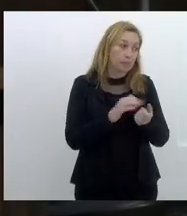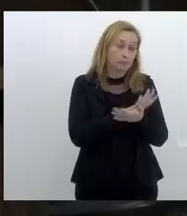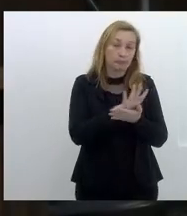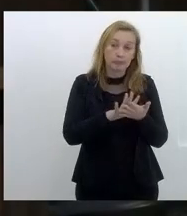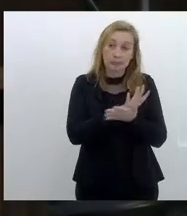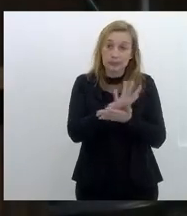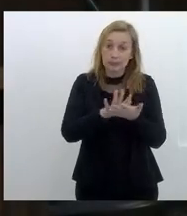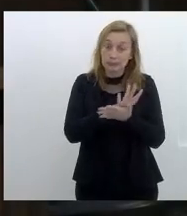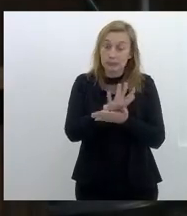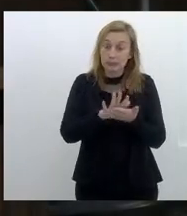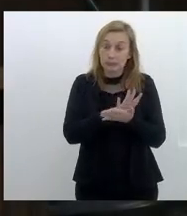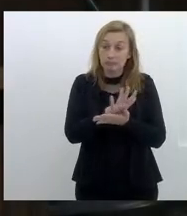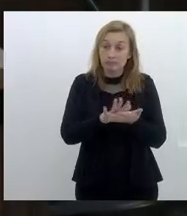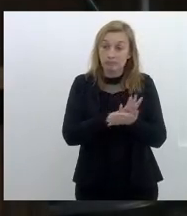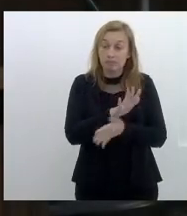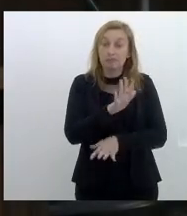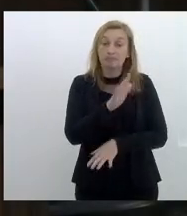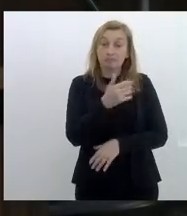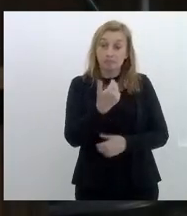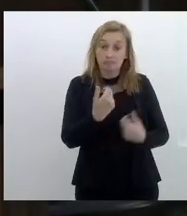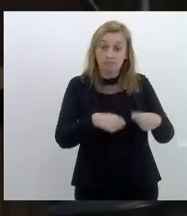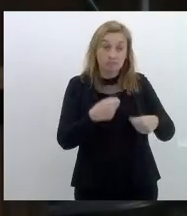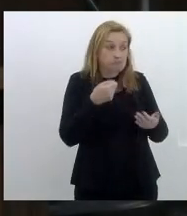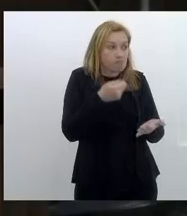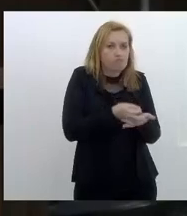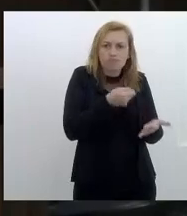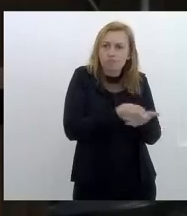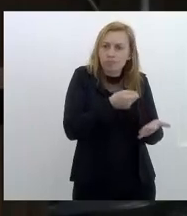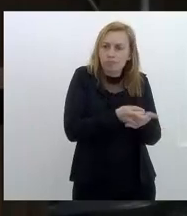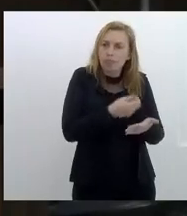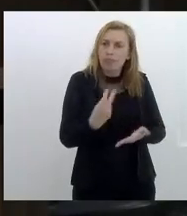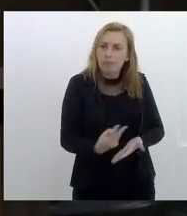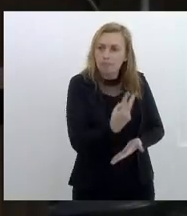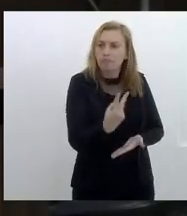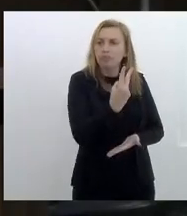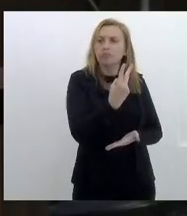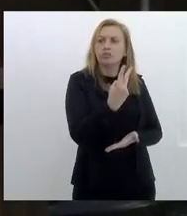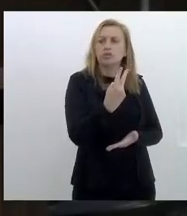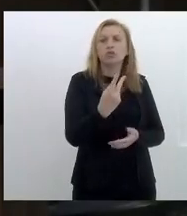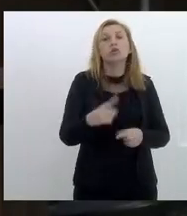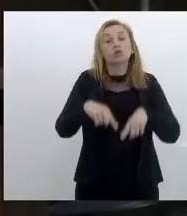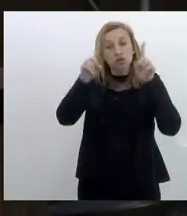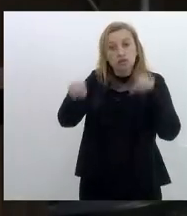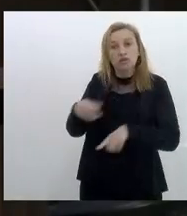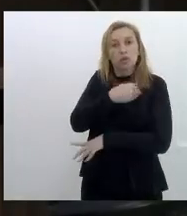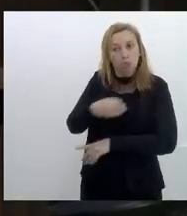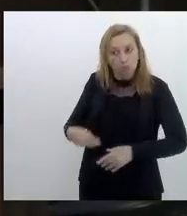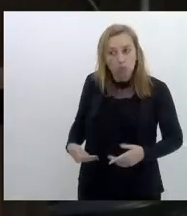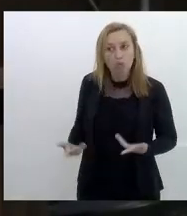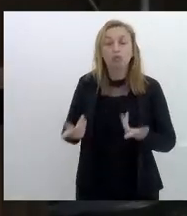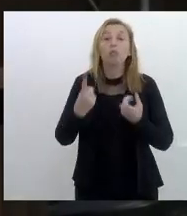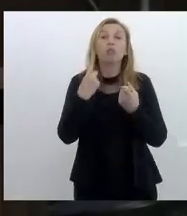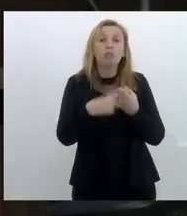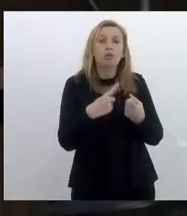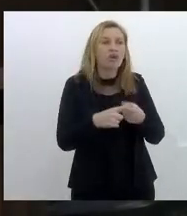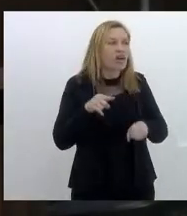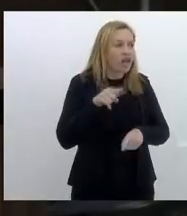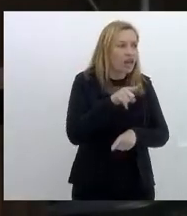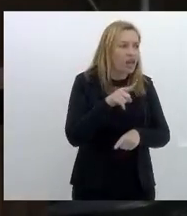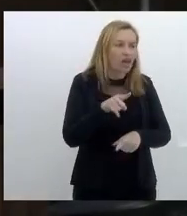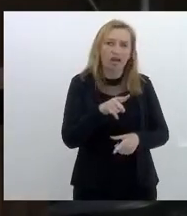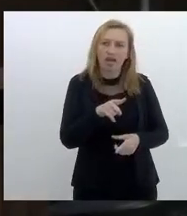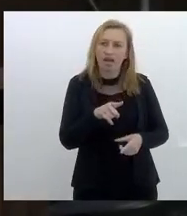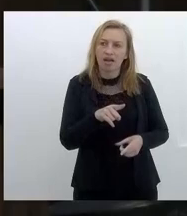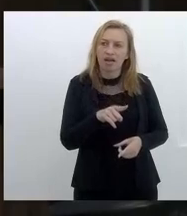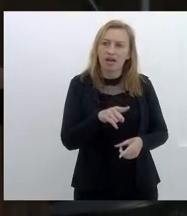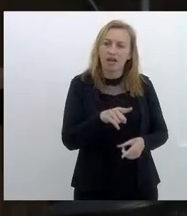alguma com aquilo que deveria ser obrigação a valorização do Servidor Público porque ela é a